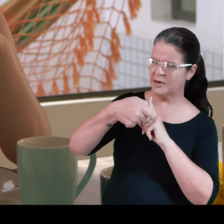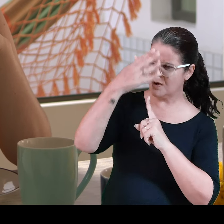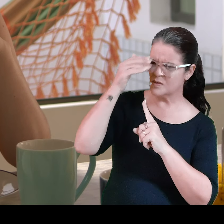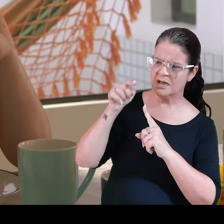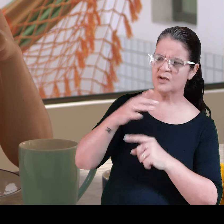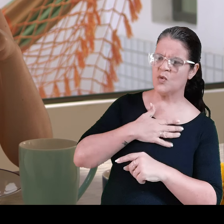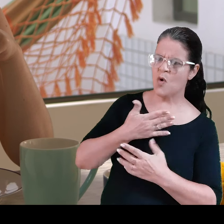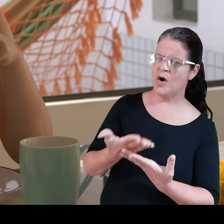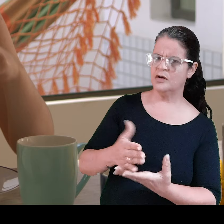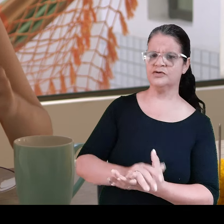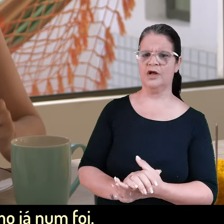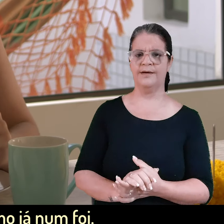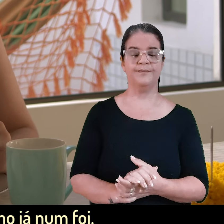gosta.